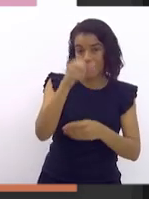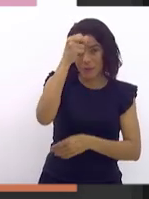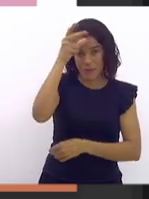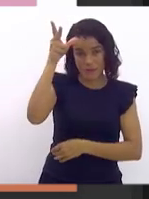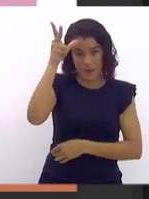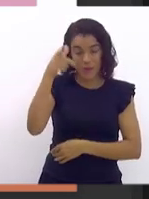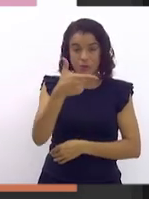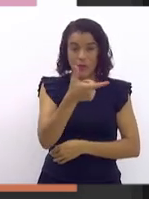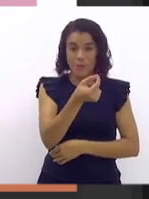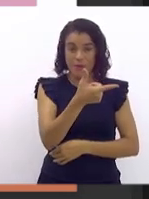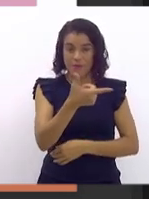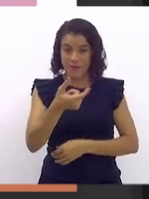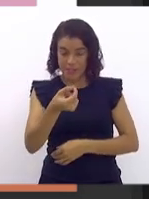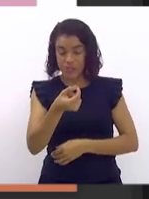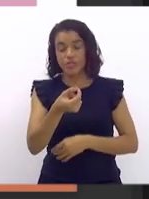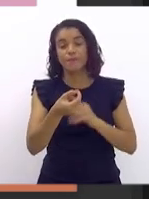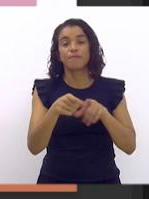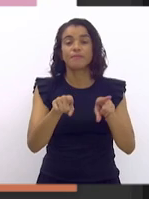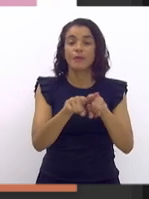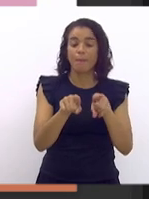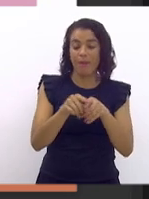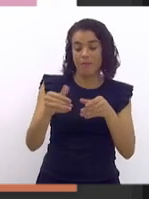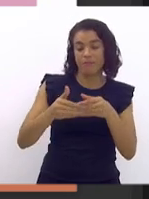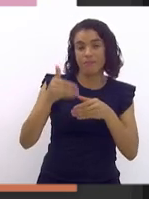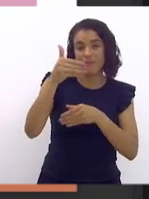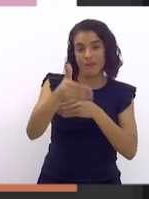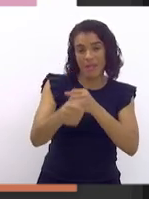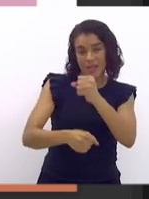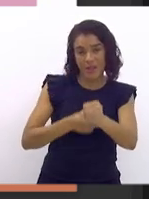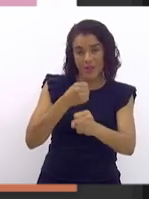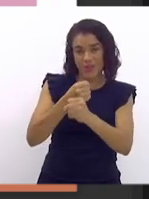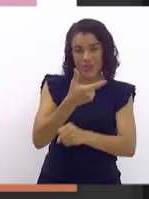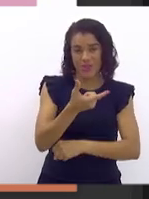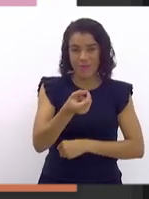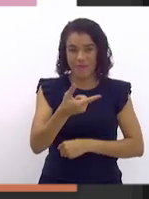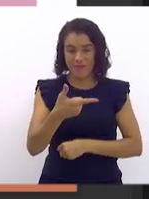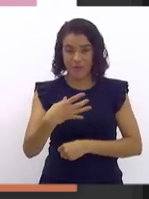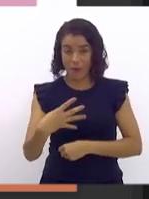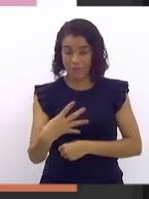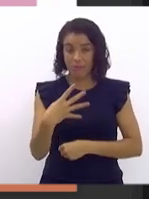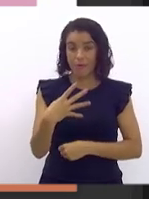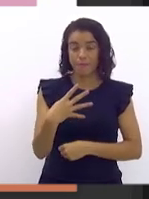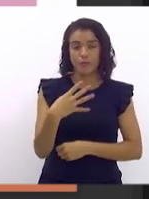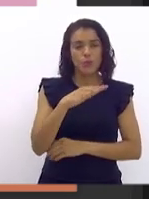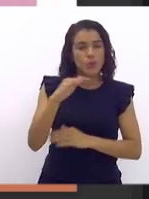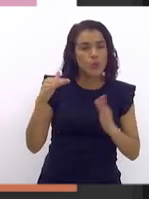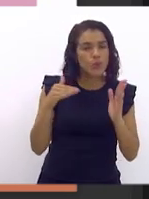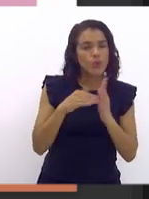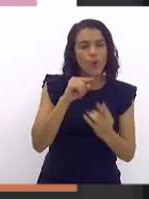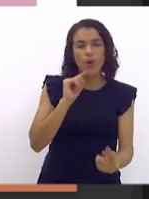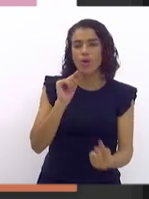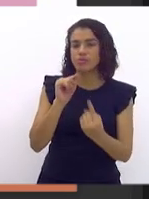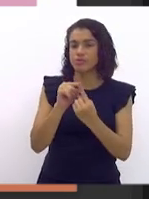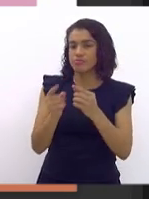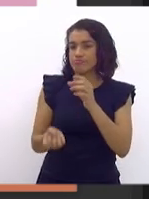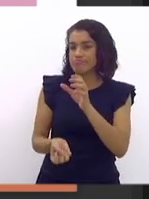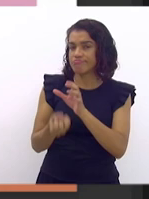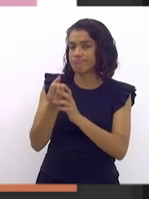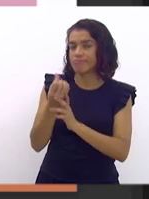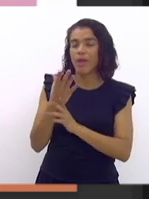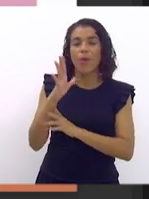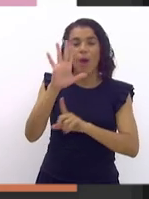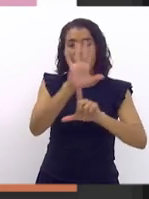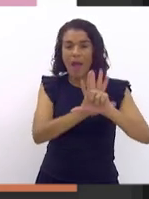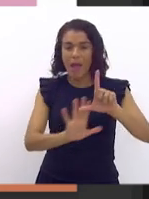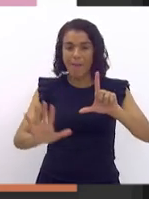últimas eleições, quanto nas eleições que vão acontecer em 2024. Tudo isso com o intuito de elaborar uma